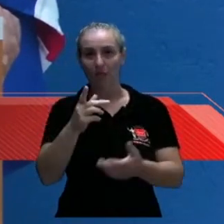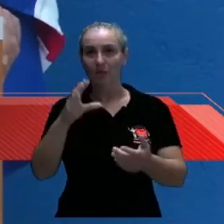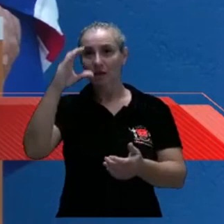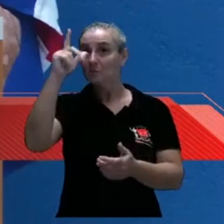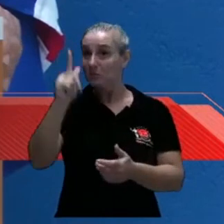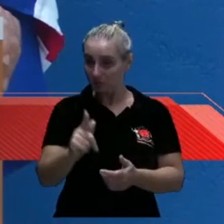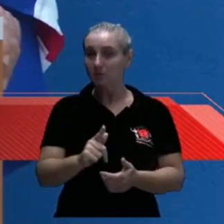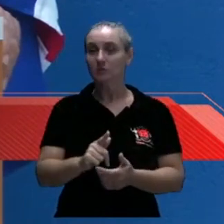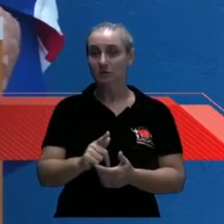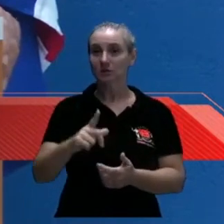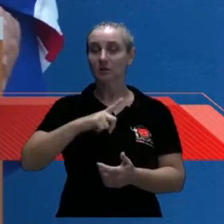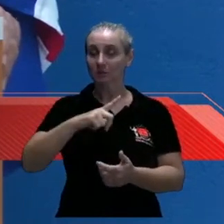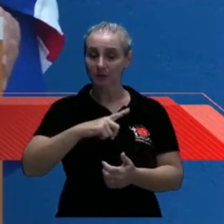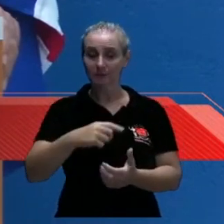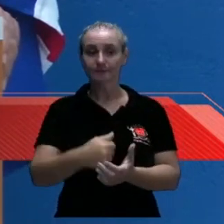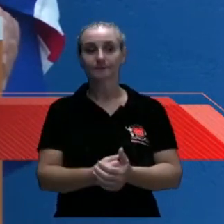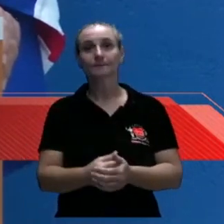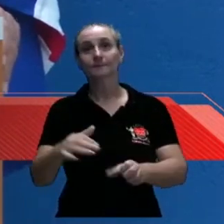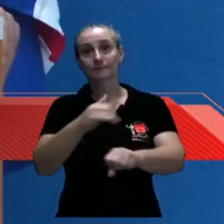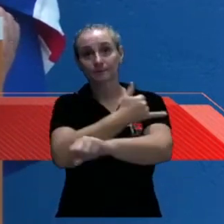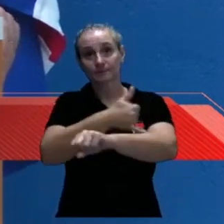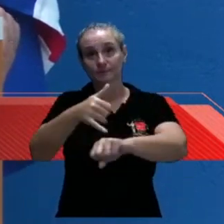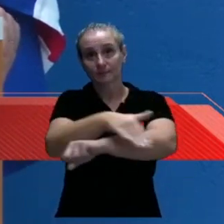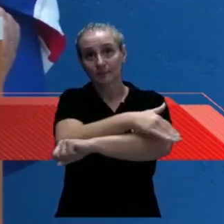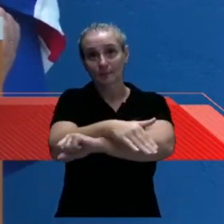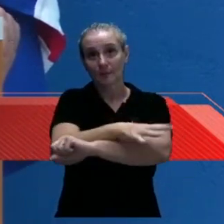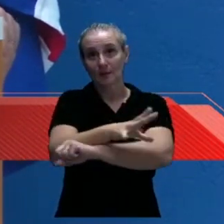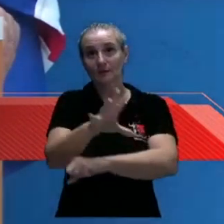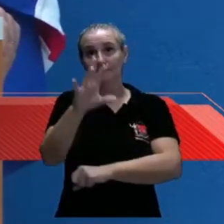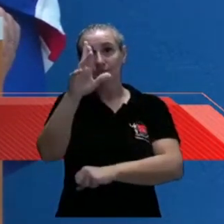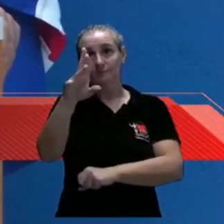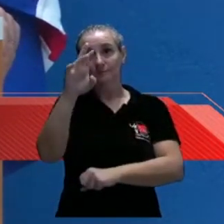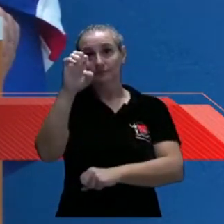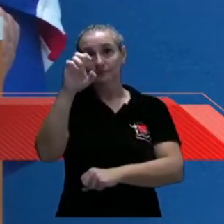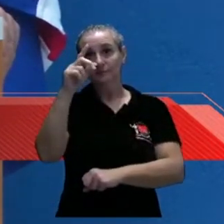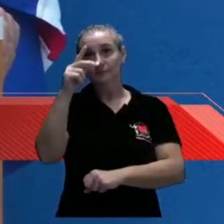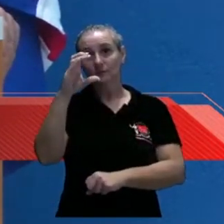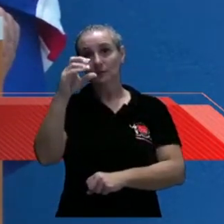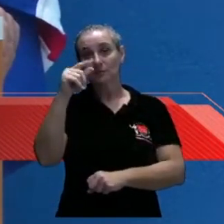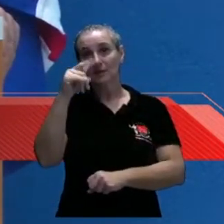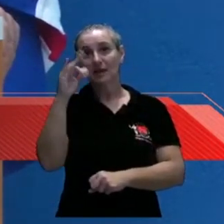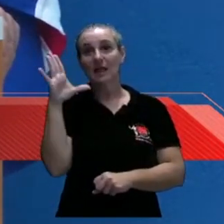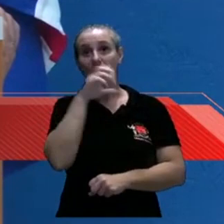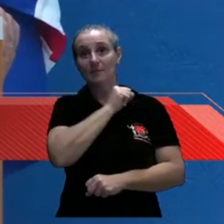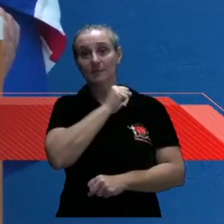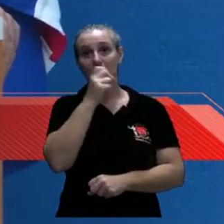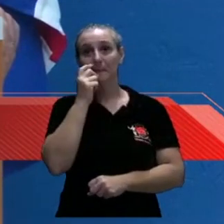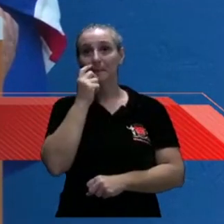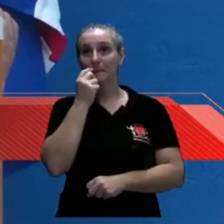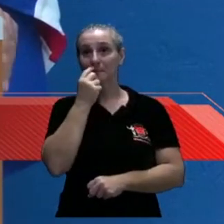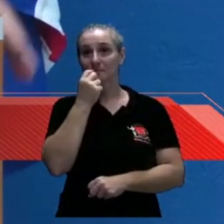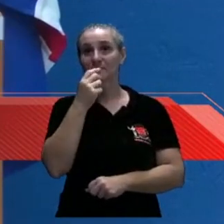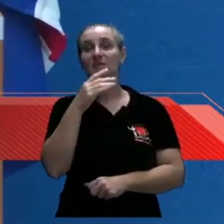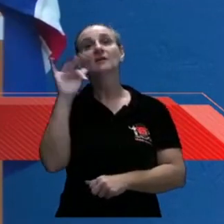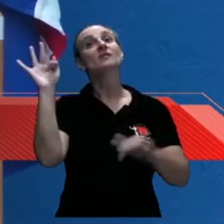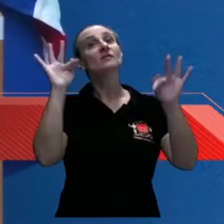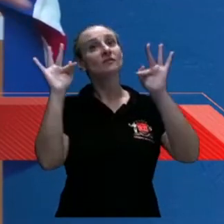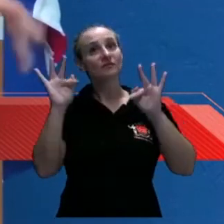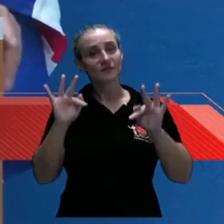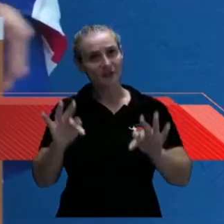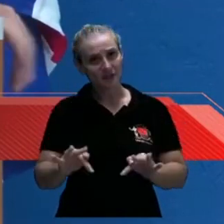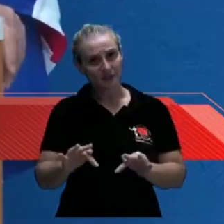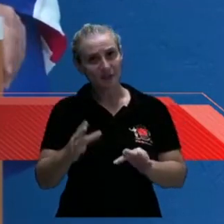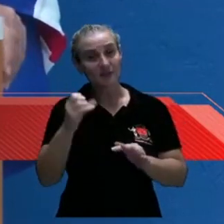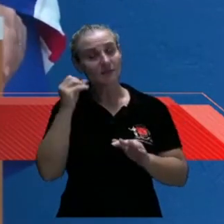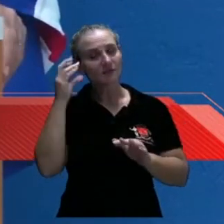Grande, para que a estrada fosse recuperada com rapidez. Eu fico feliz porque a última